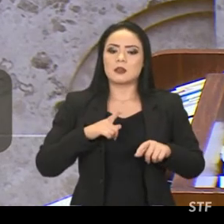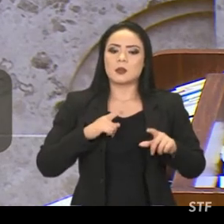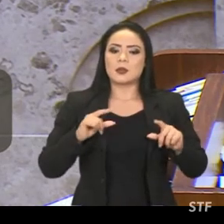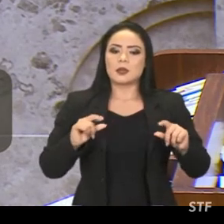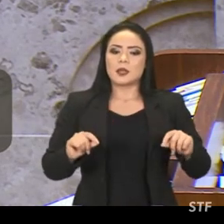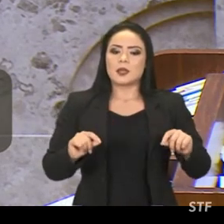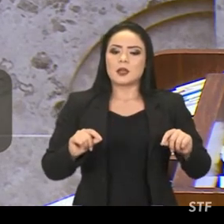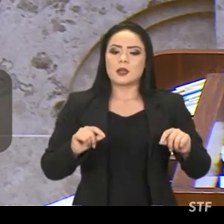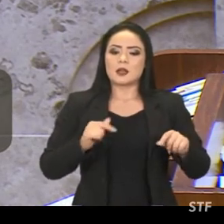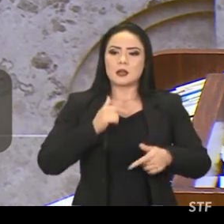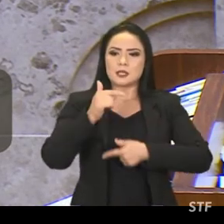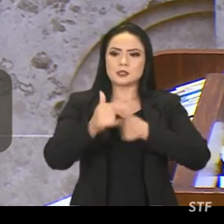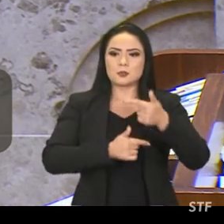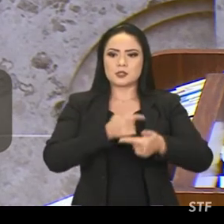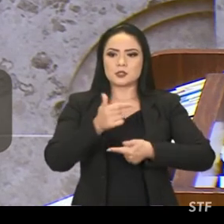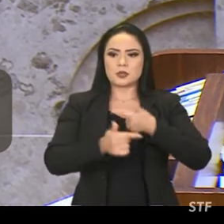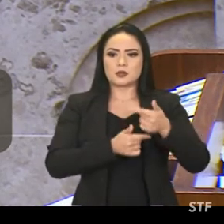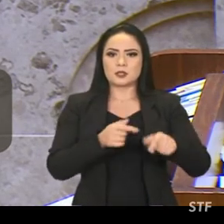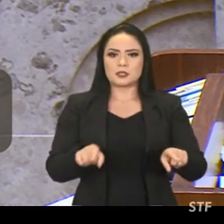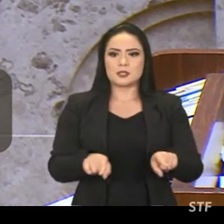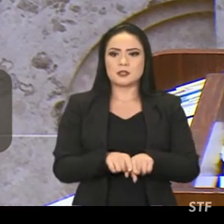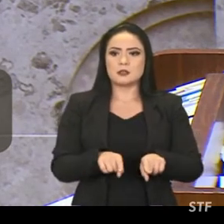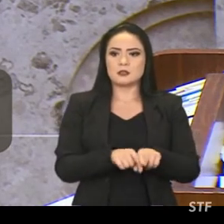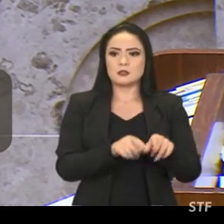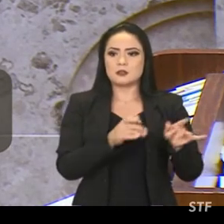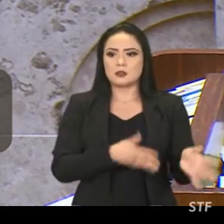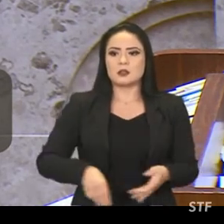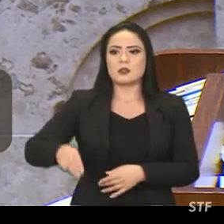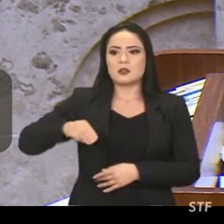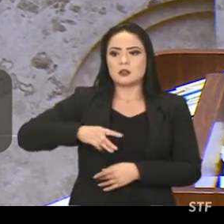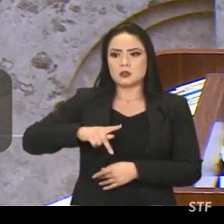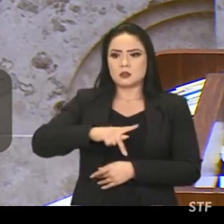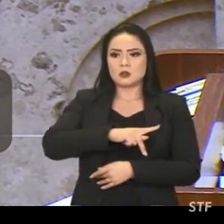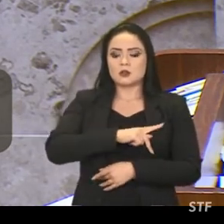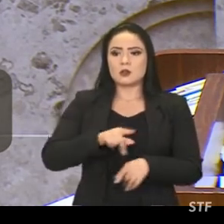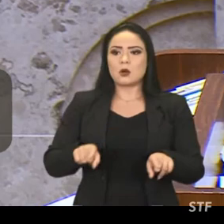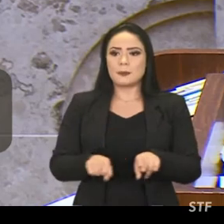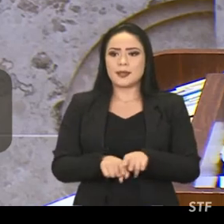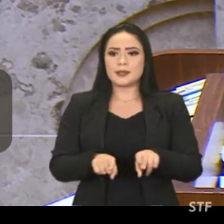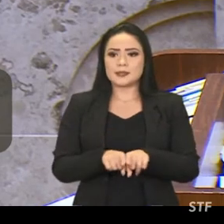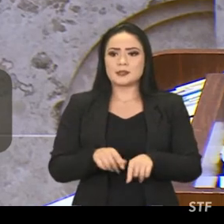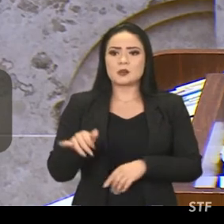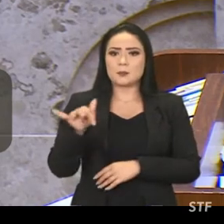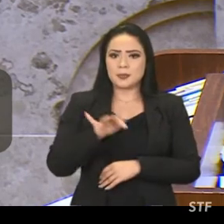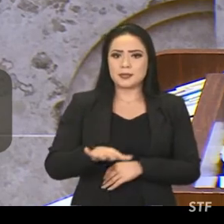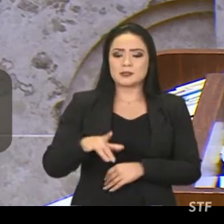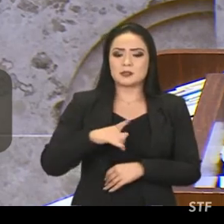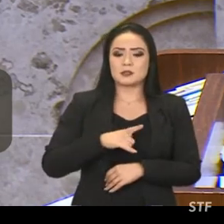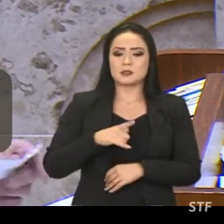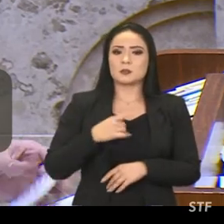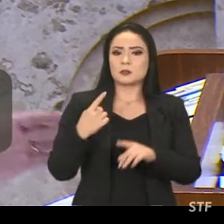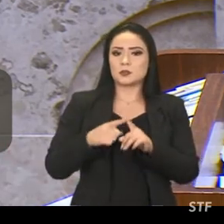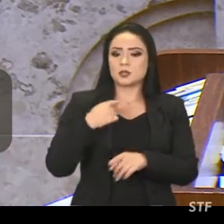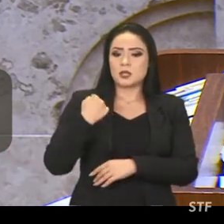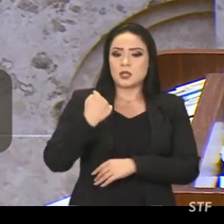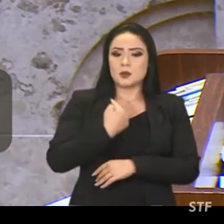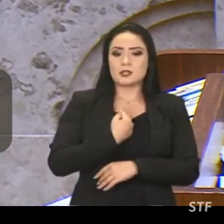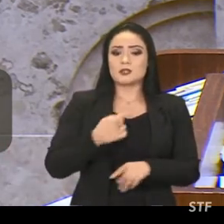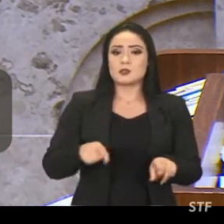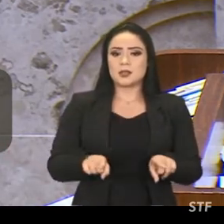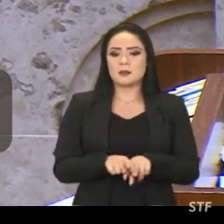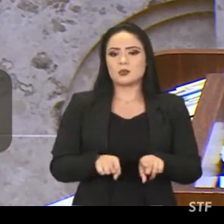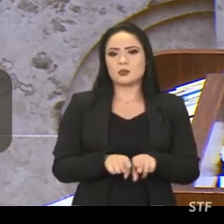a atuação correta do Ministério Público. Então, dessa forma, a gente pode, talvez,